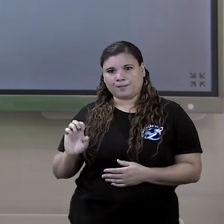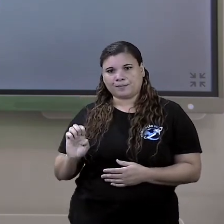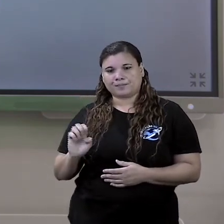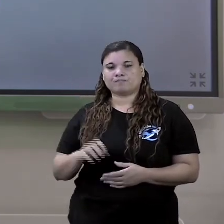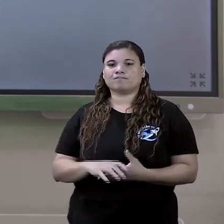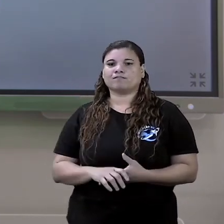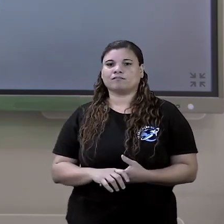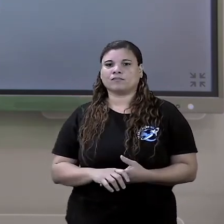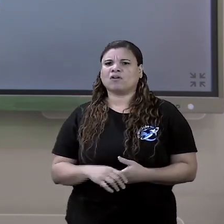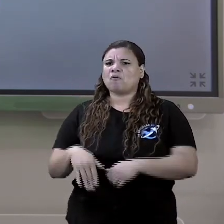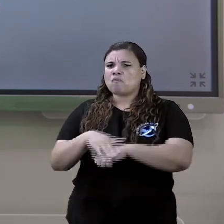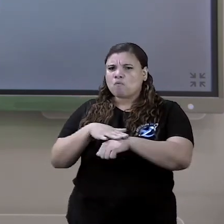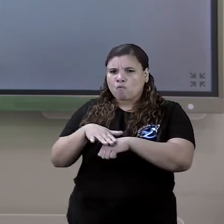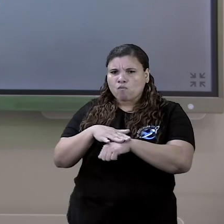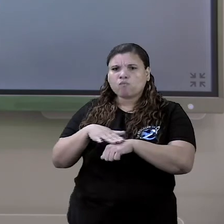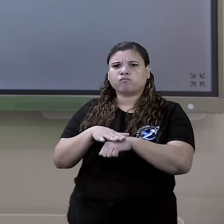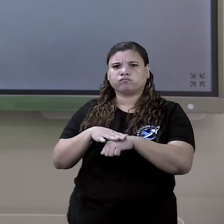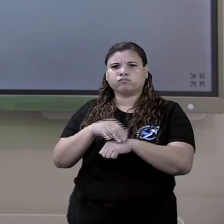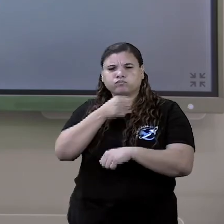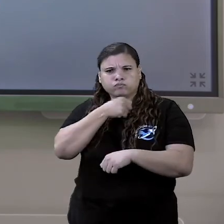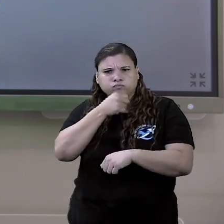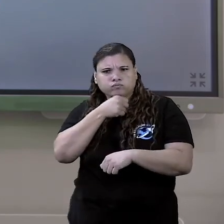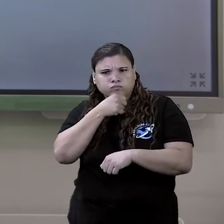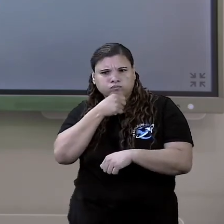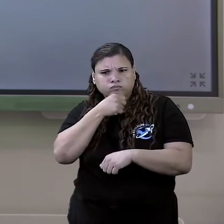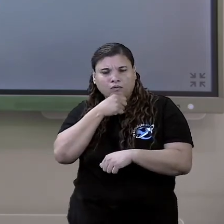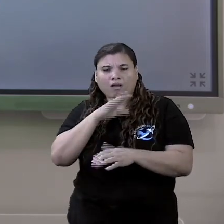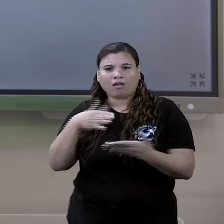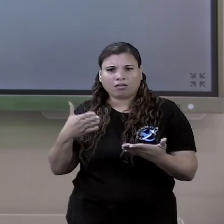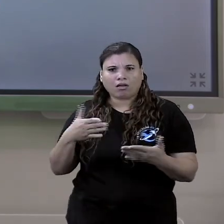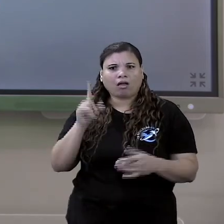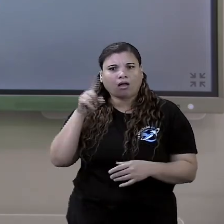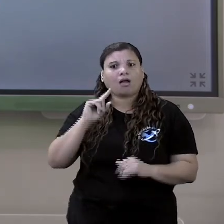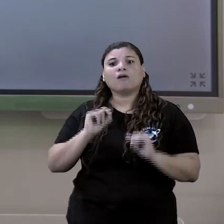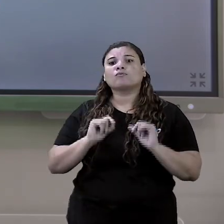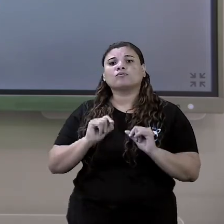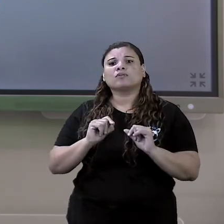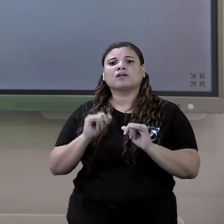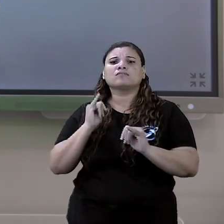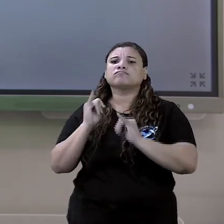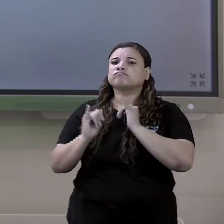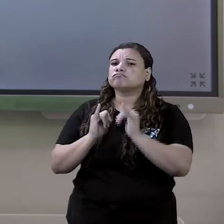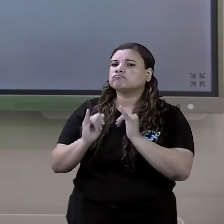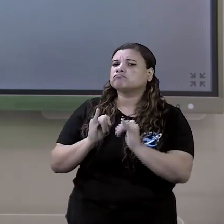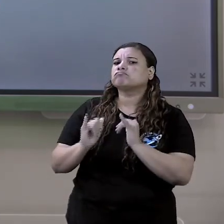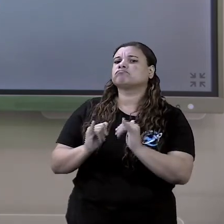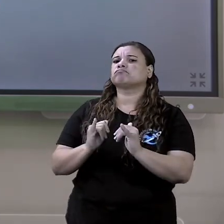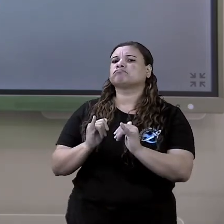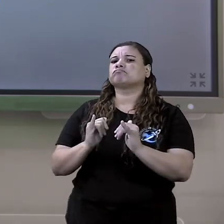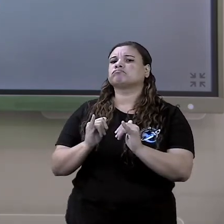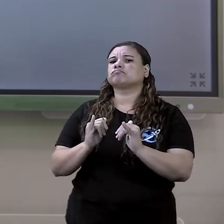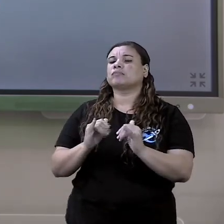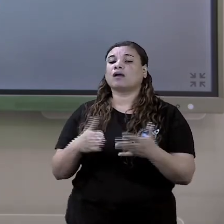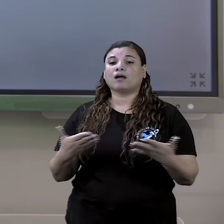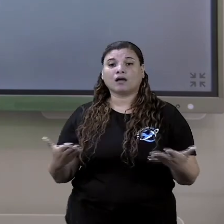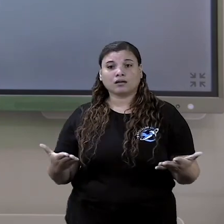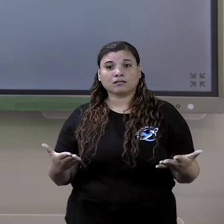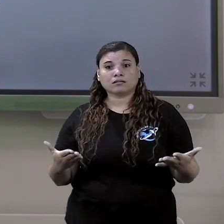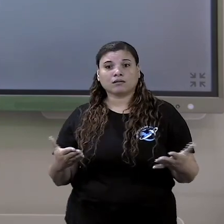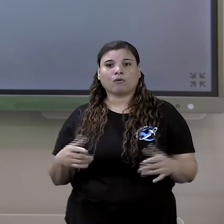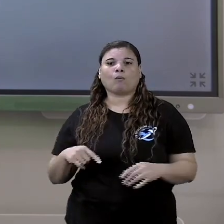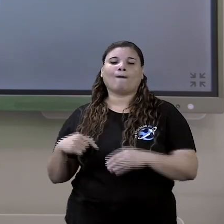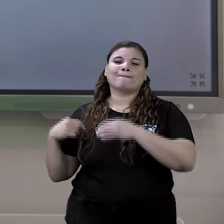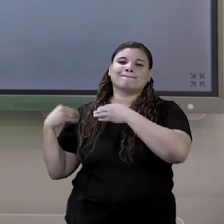né? Como, por exemplo, as histórias de lendas e mitos. As histórias reais que foram